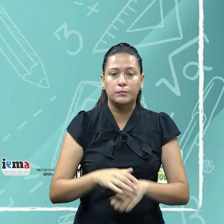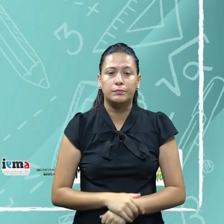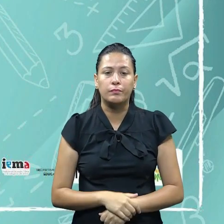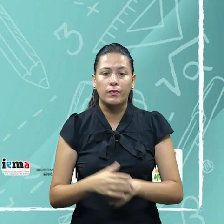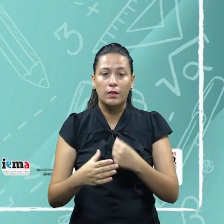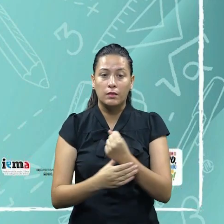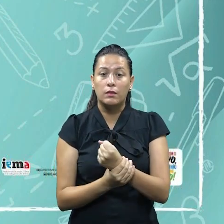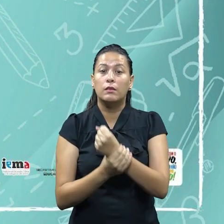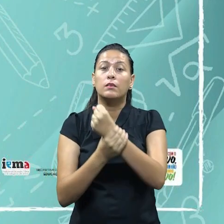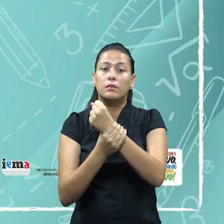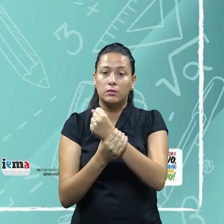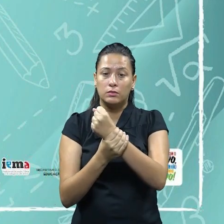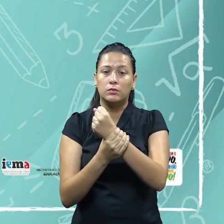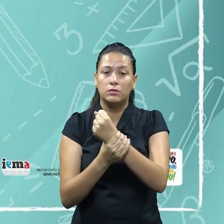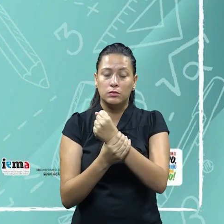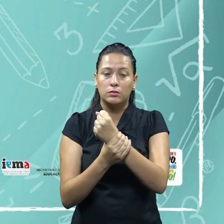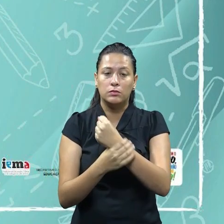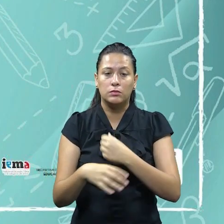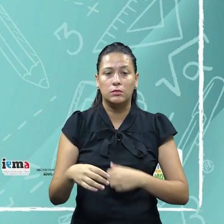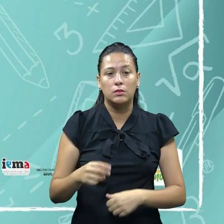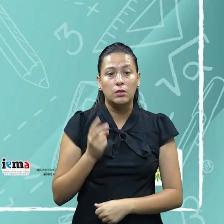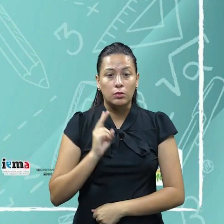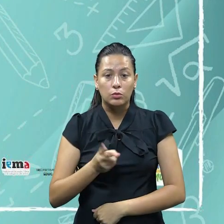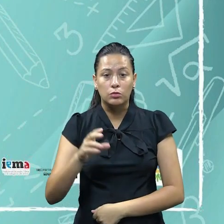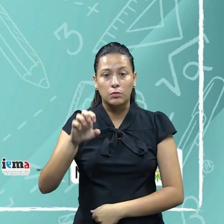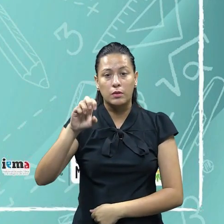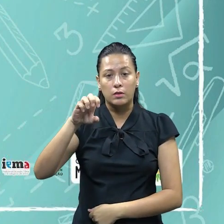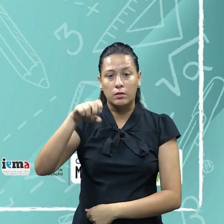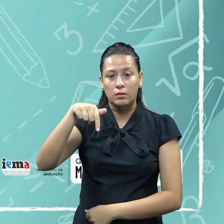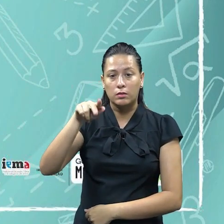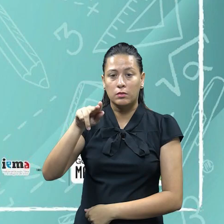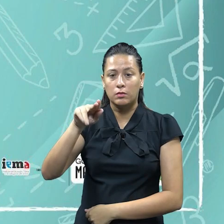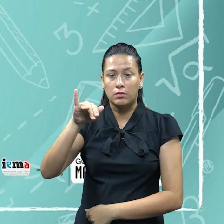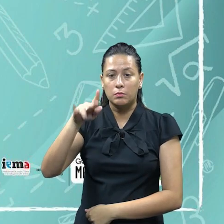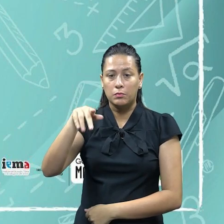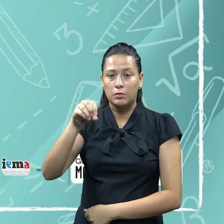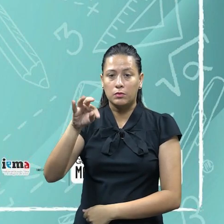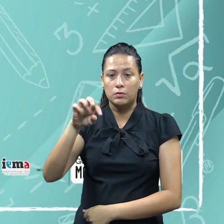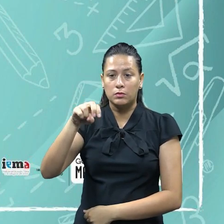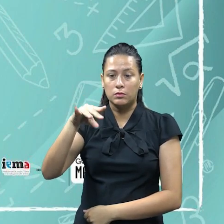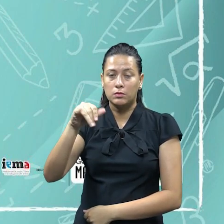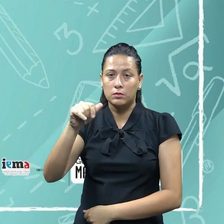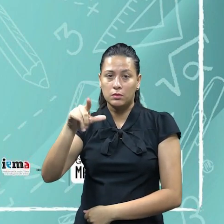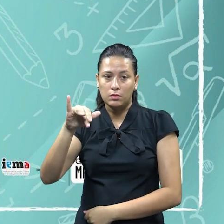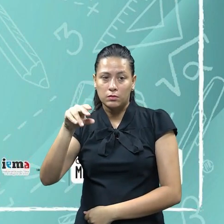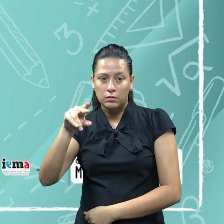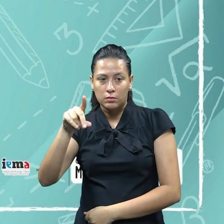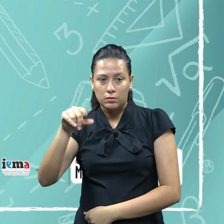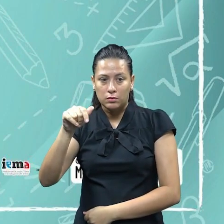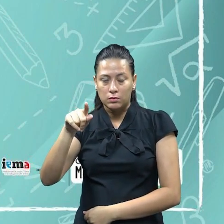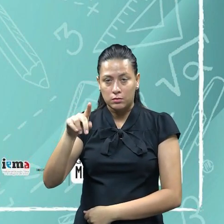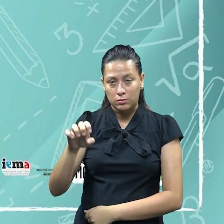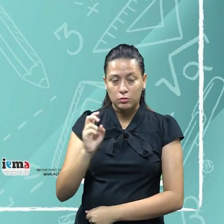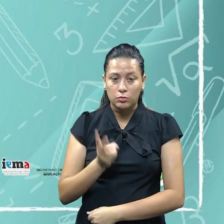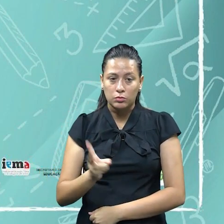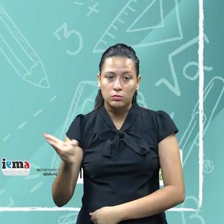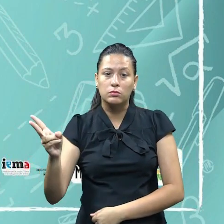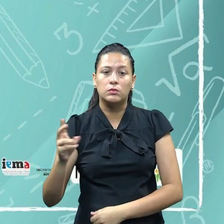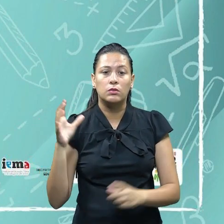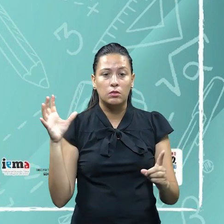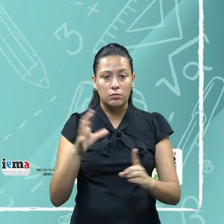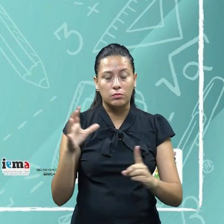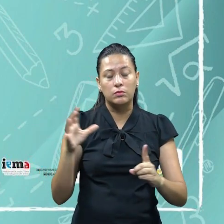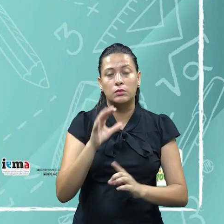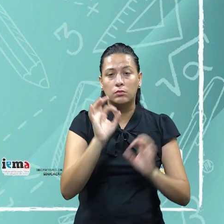e manter a equipotencialidade continuamente durante a intervenção na instalação elétrica,